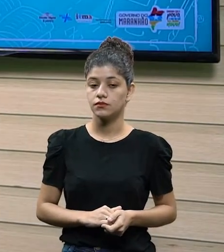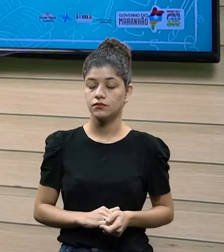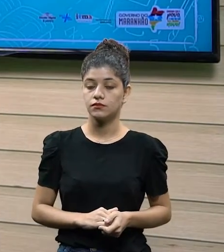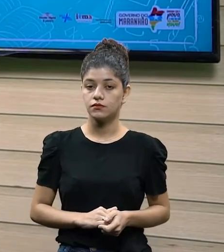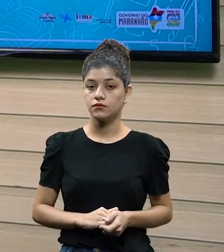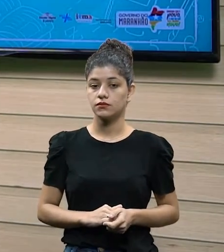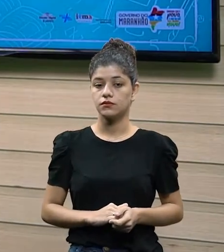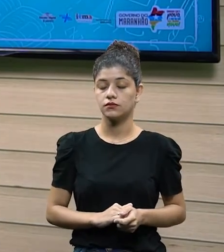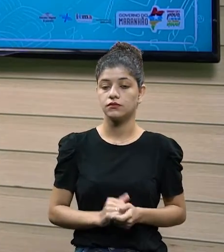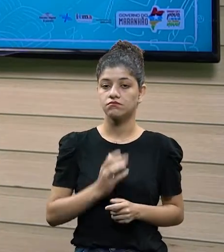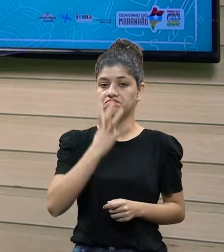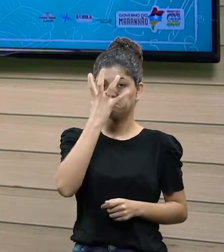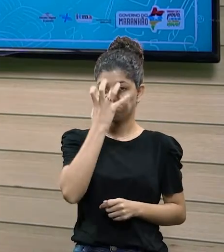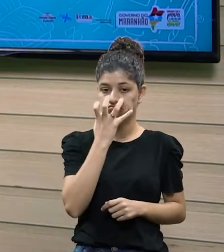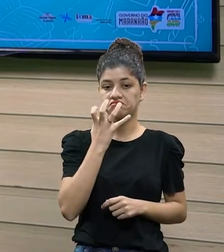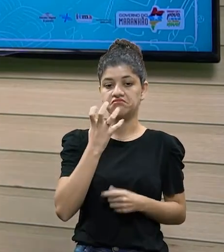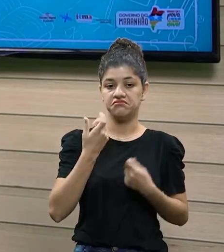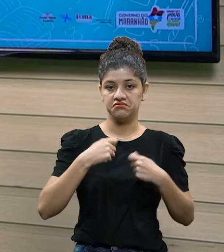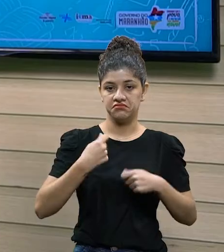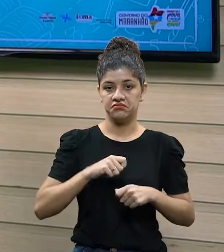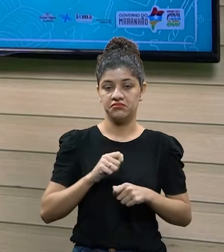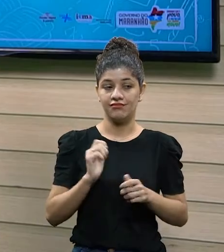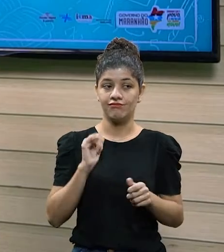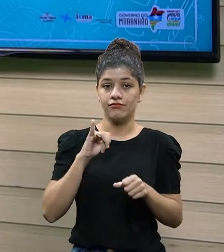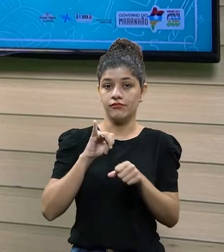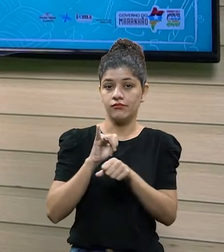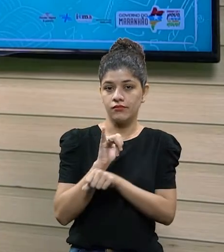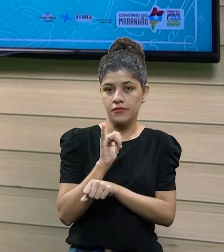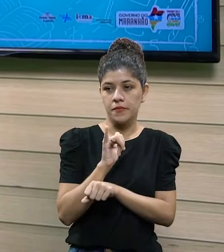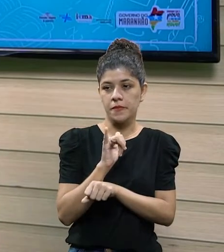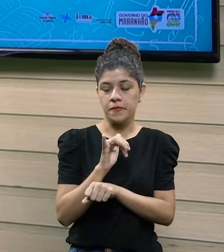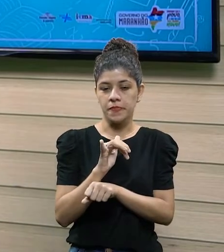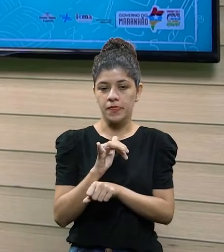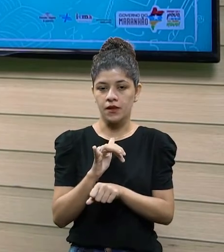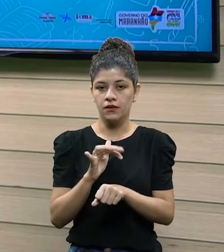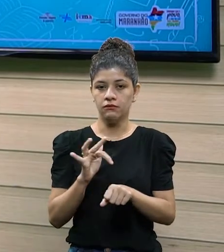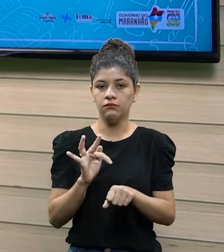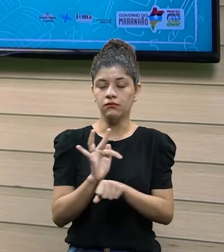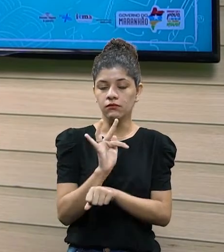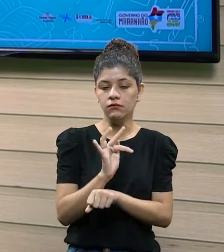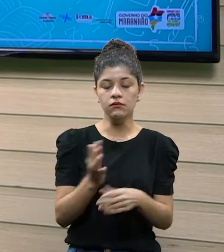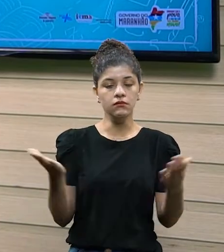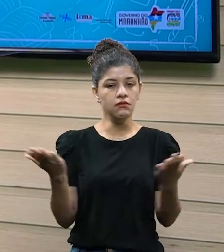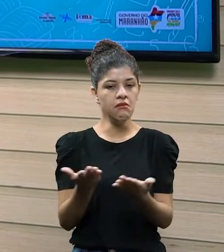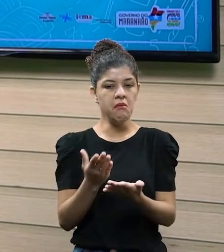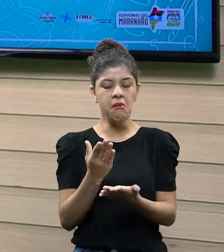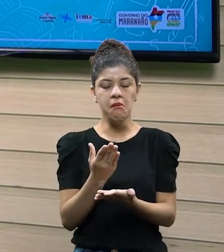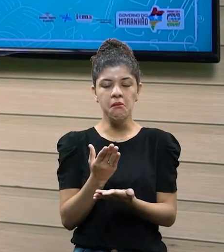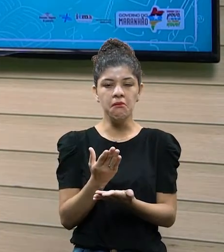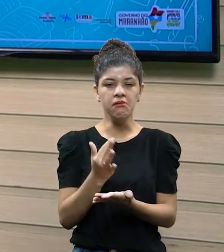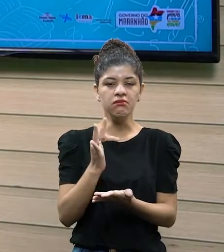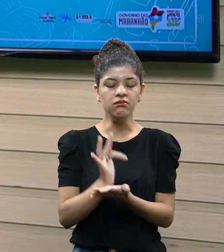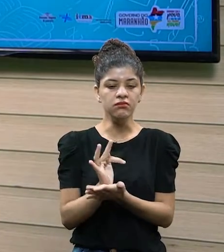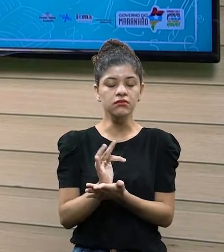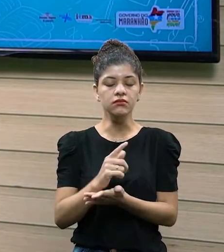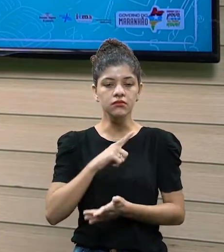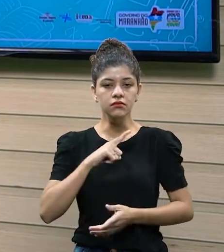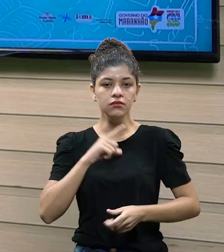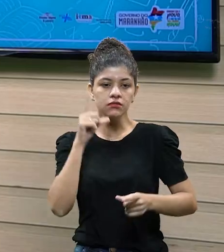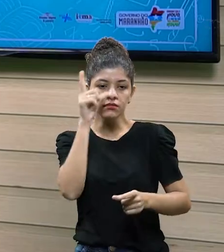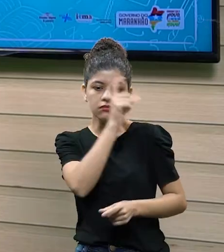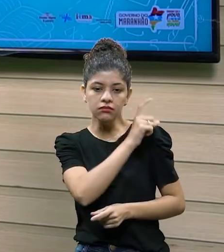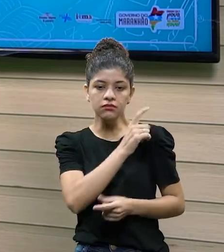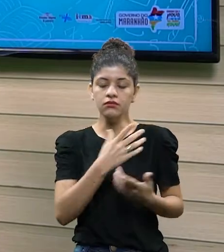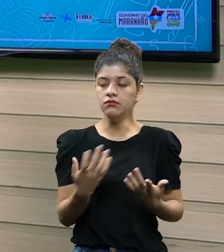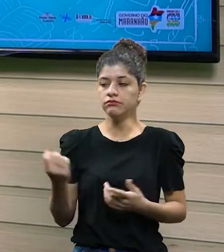muito grave, muito sério, eu prefiro me ausentar. Então se hoje, por exemplo, tivesse um problema muito sério, muito grave, que psicologicamente me abalasse, eu